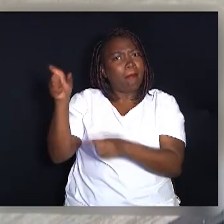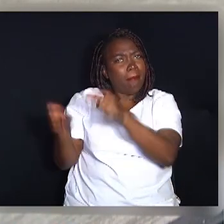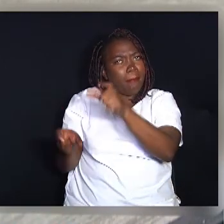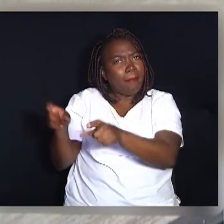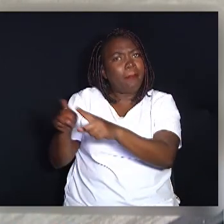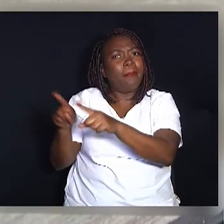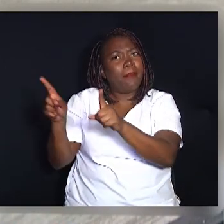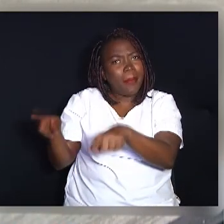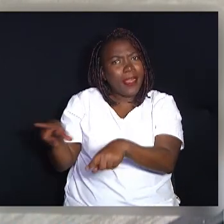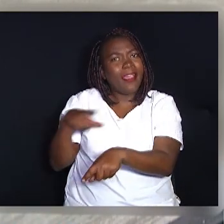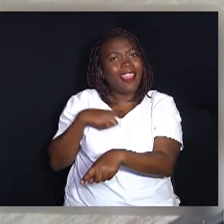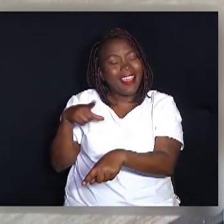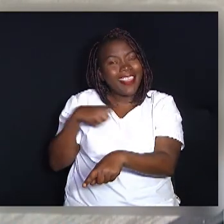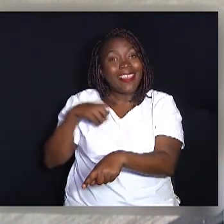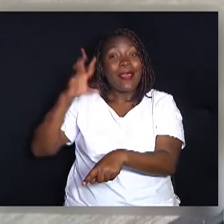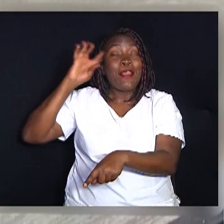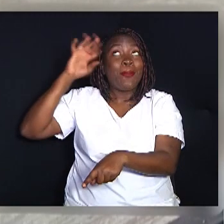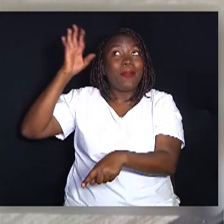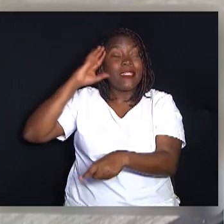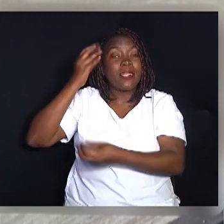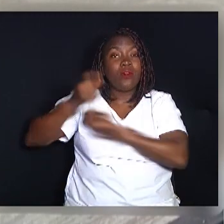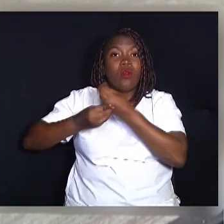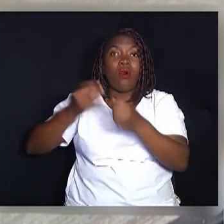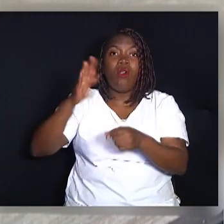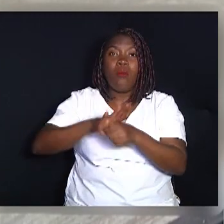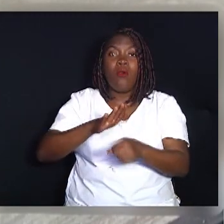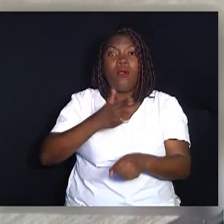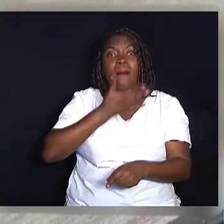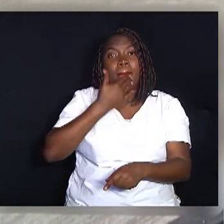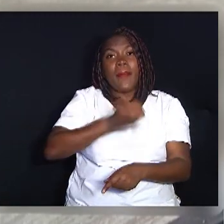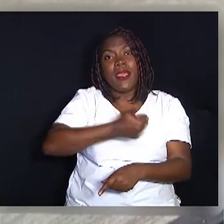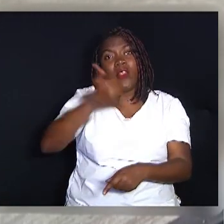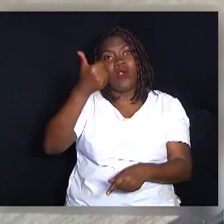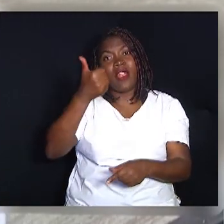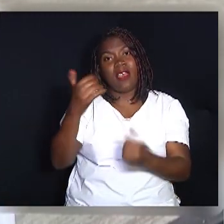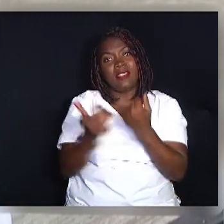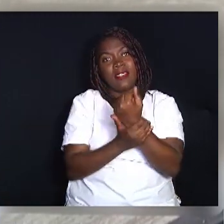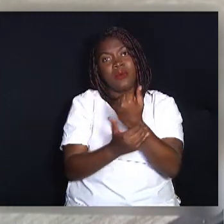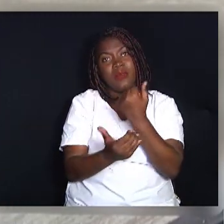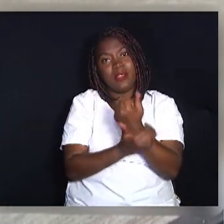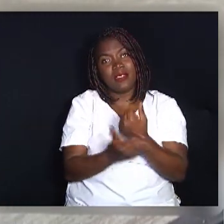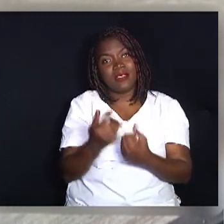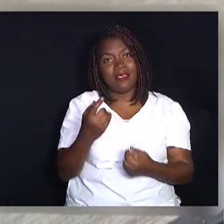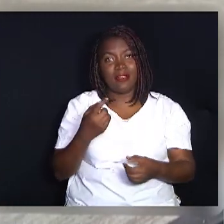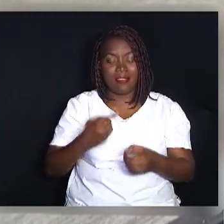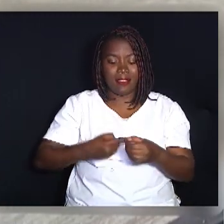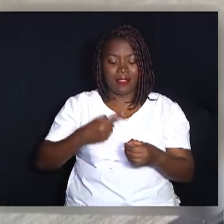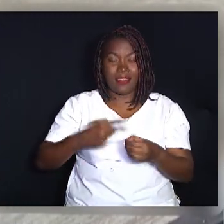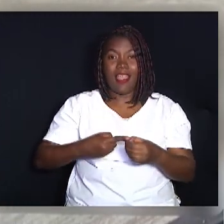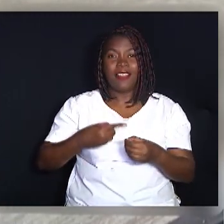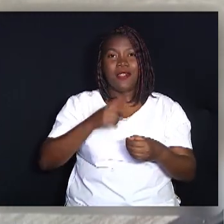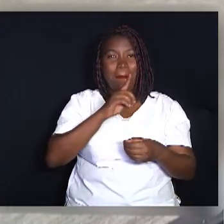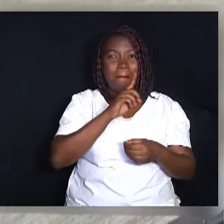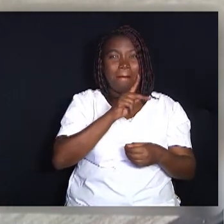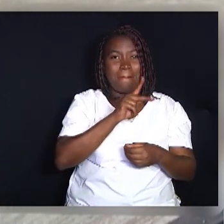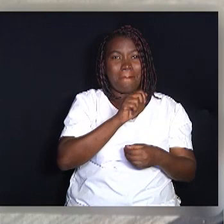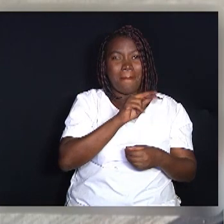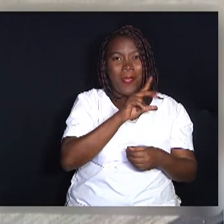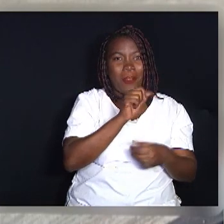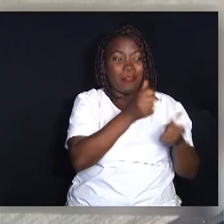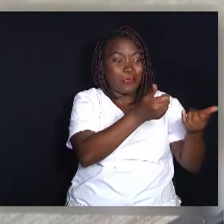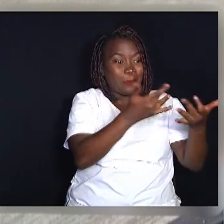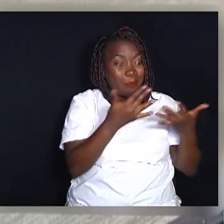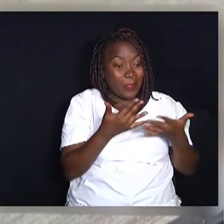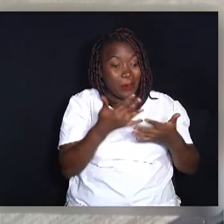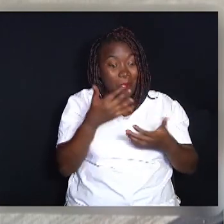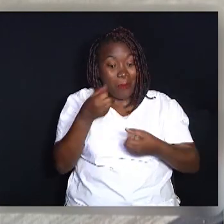e pensando em como melhorar a segurança no trânsito da nossa cidade. Como foi dito pela Paula, nenhuma morte no trânsito é